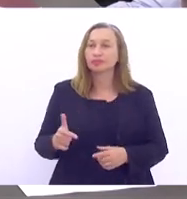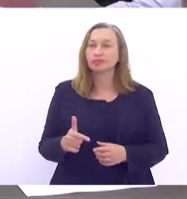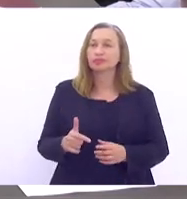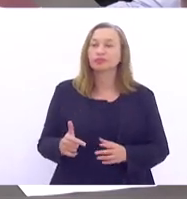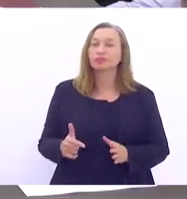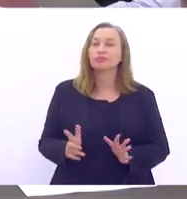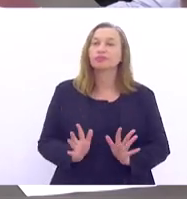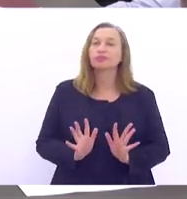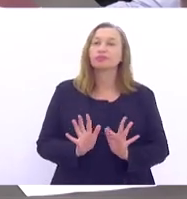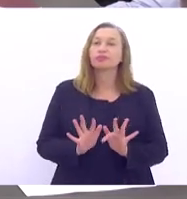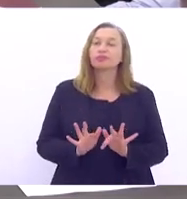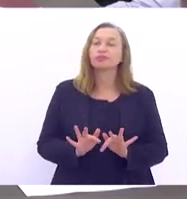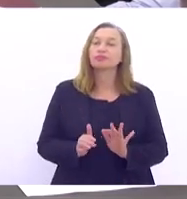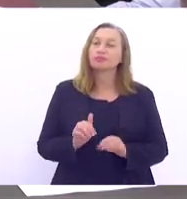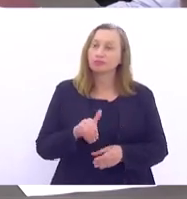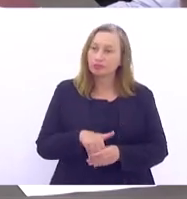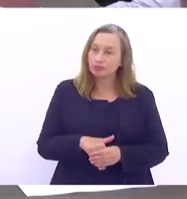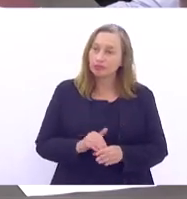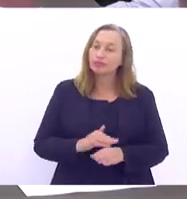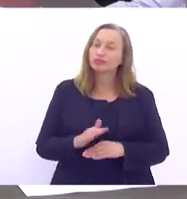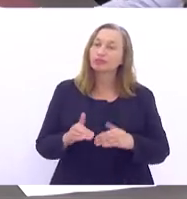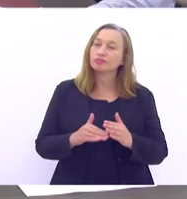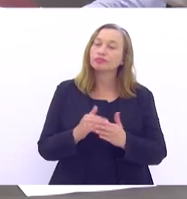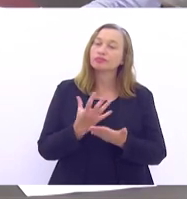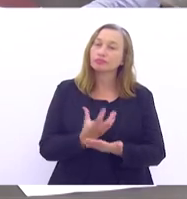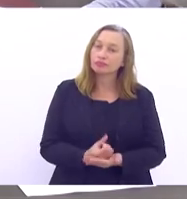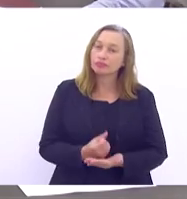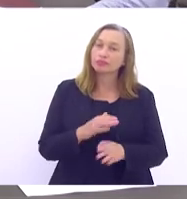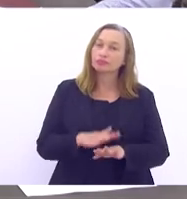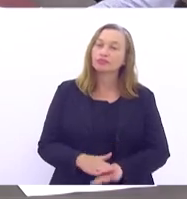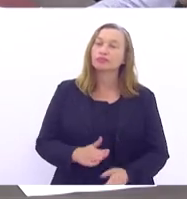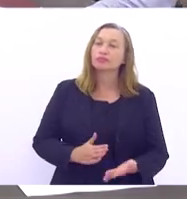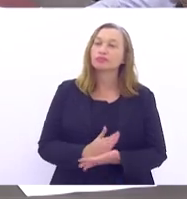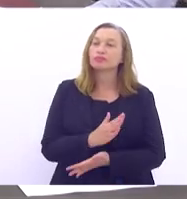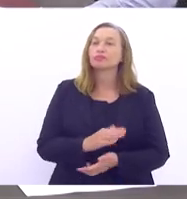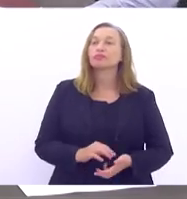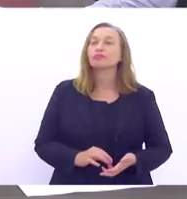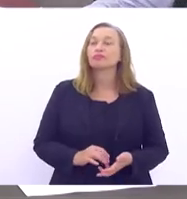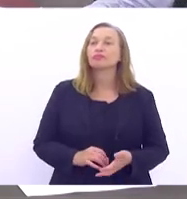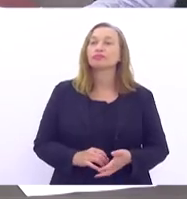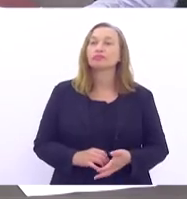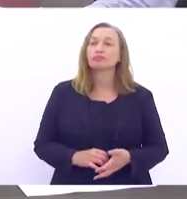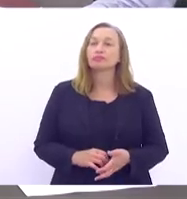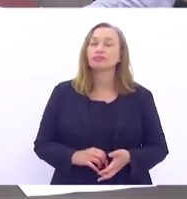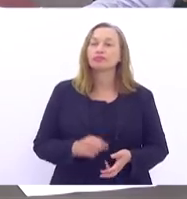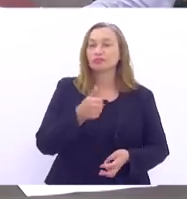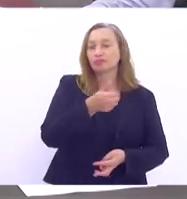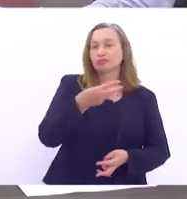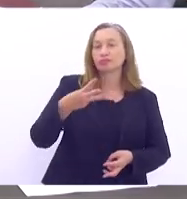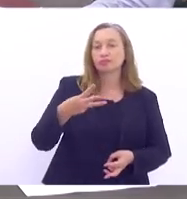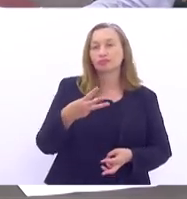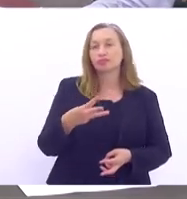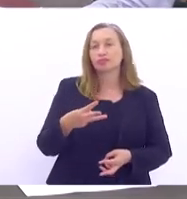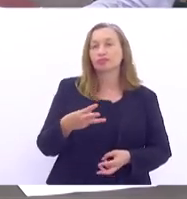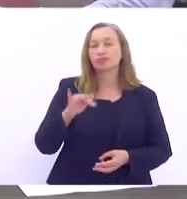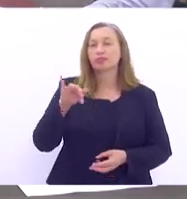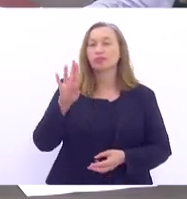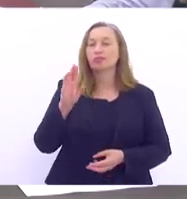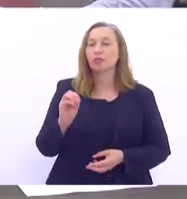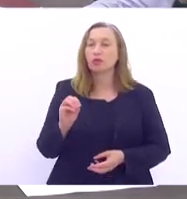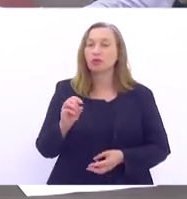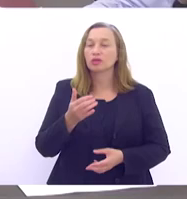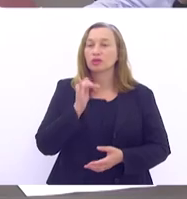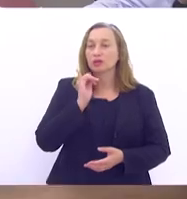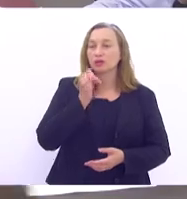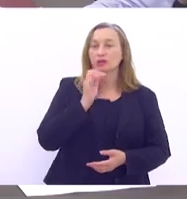discutir, encerrada a discussão, em votação, senhores que aprovam, permaneçam como estão, aprovado. 13 da pauta, bloco de projetos de relatoria da